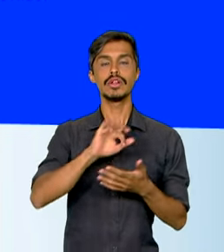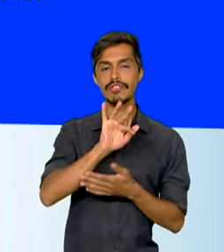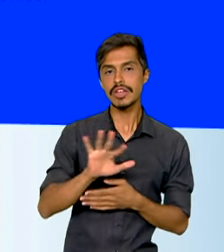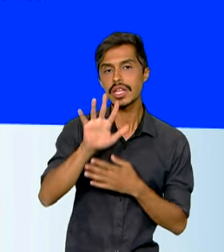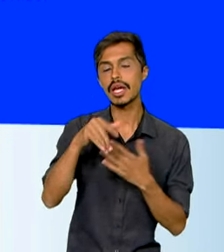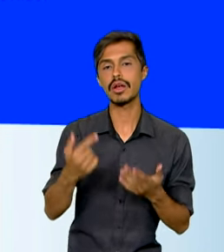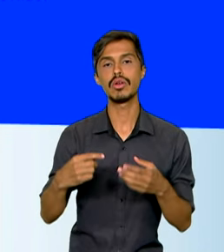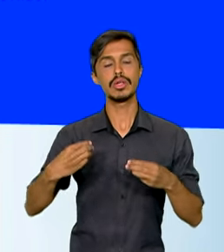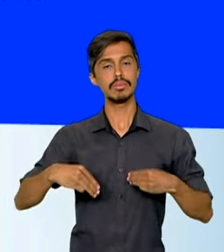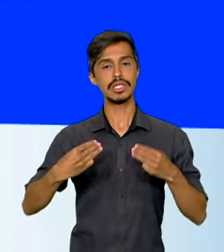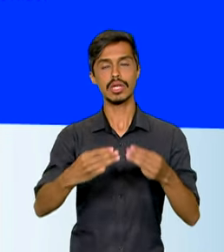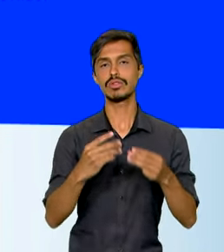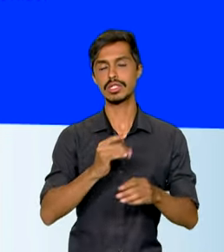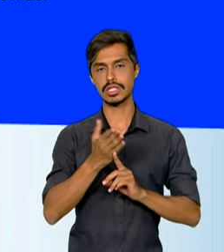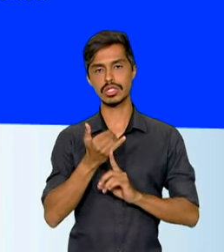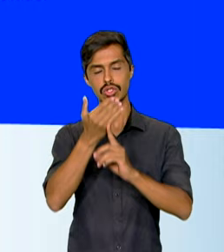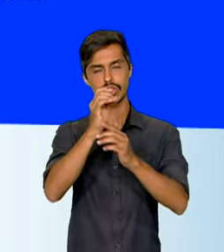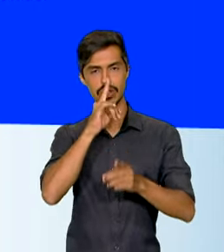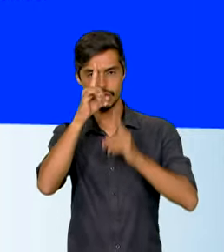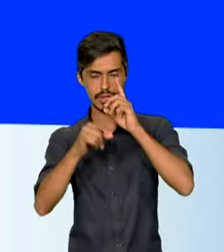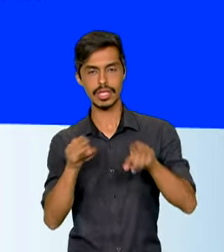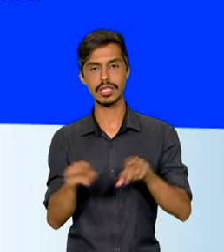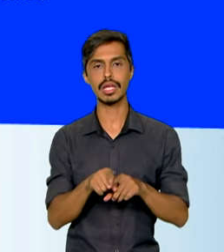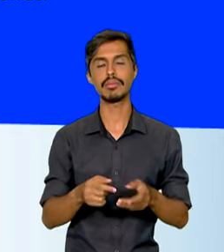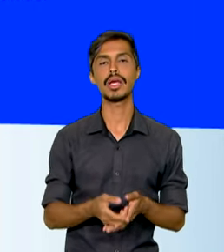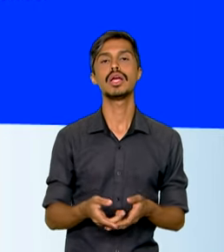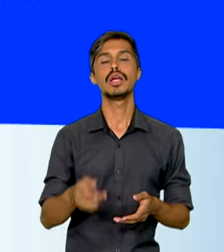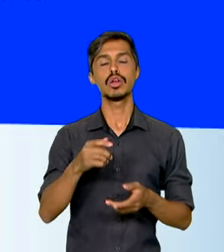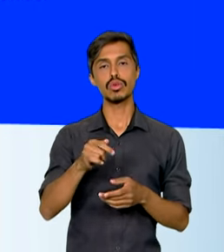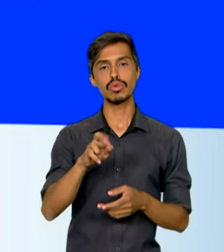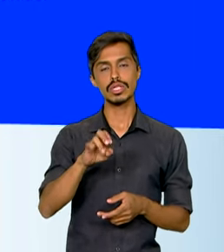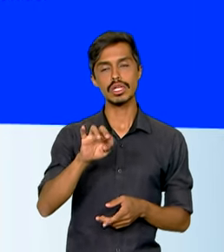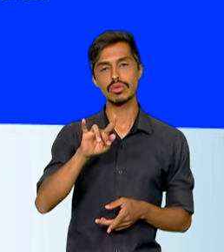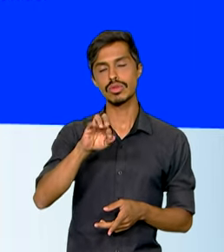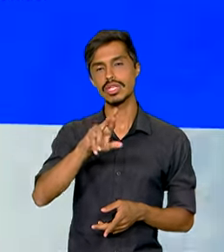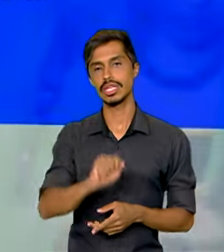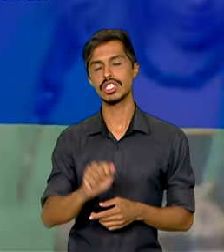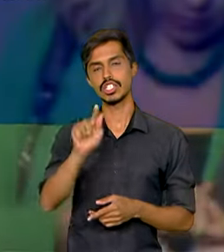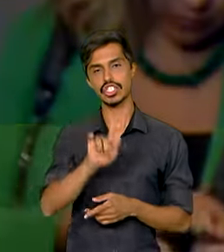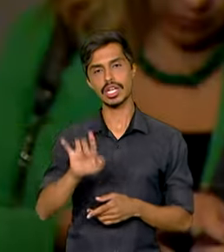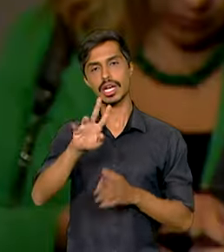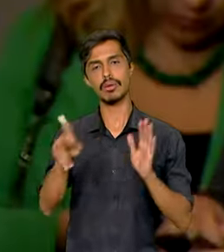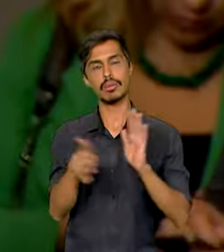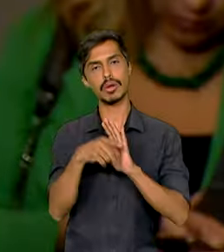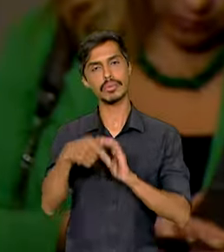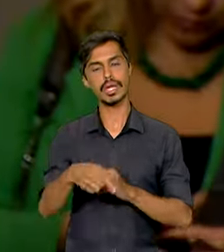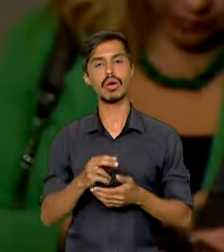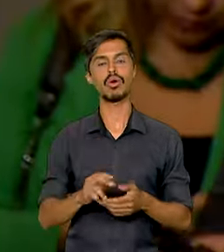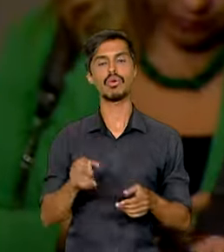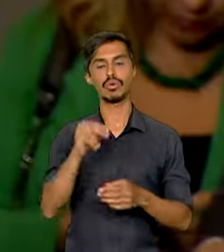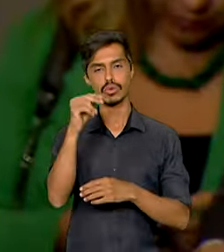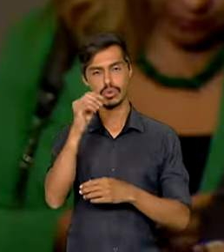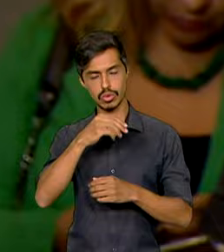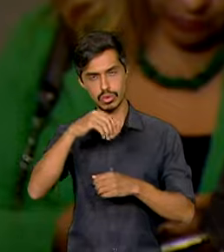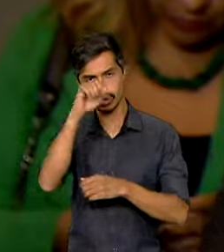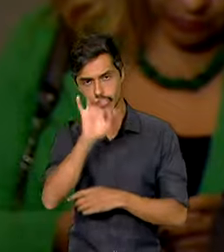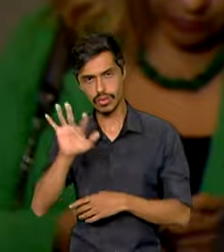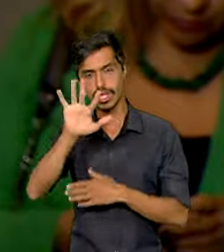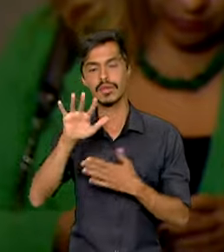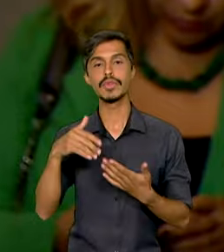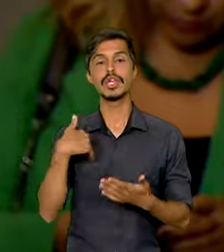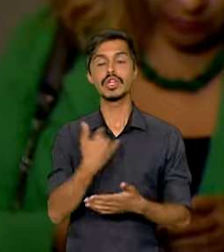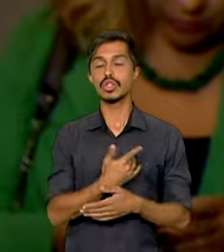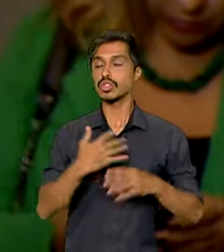da Ciência, Tecnologia e Inovação e da Controladoria-Geral da União. Mas todos os nossos ministérios estão participando